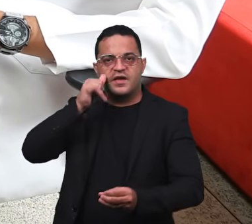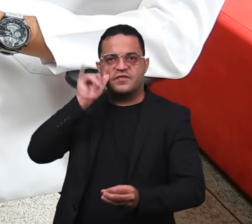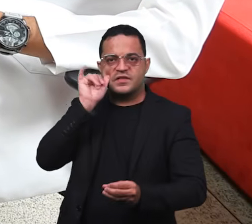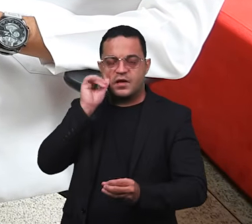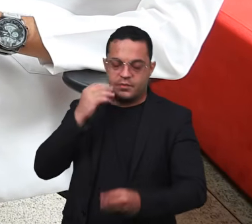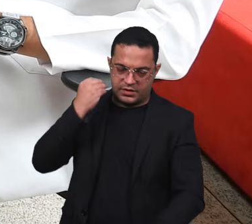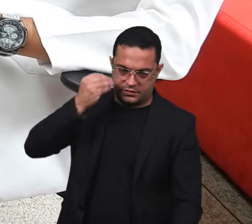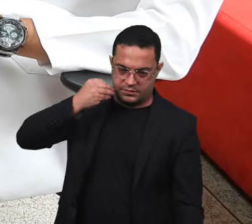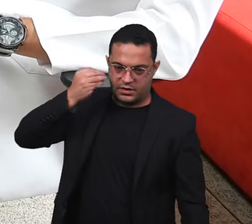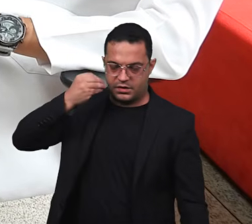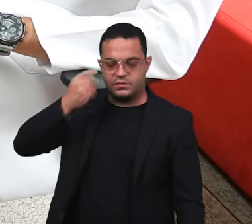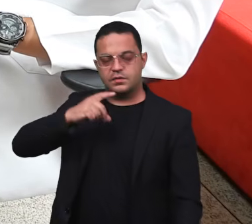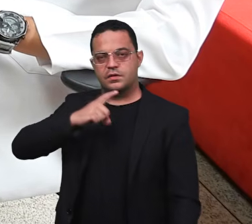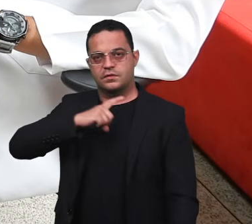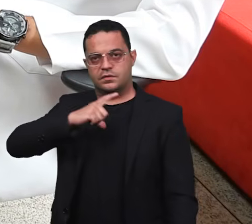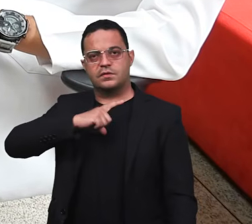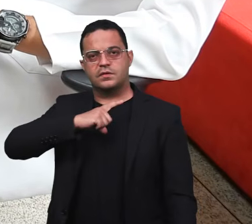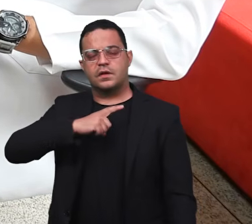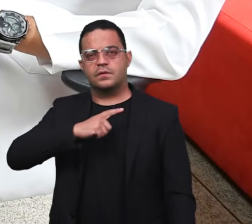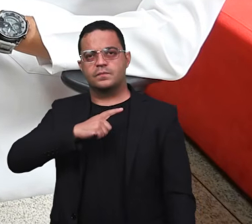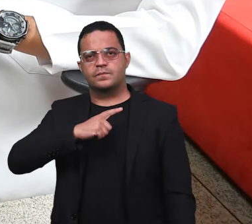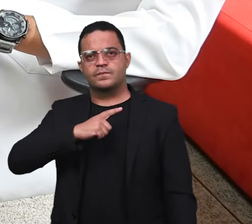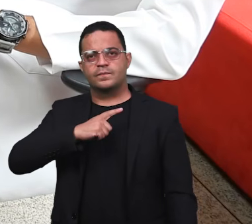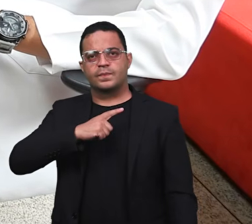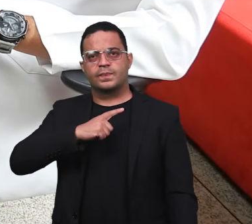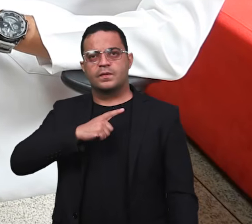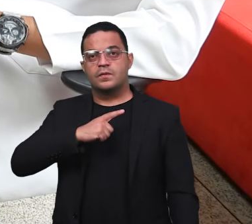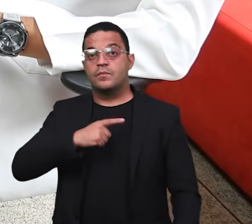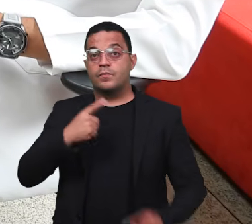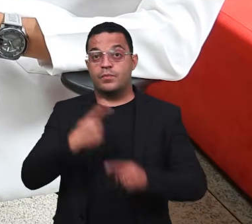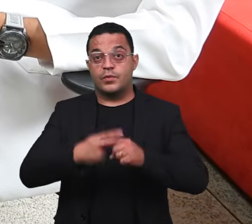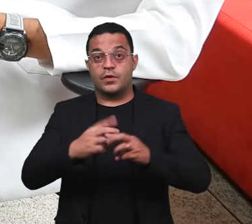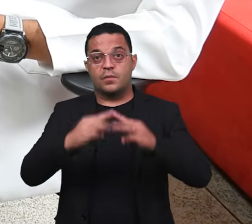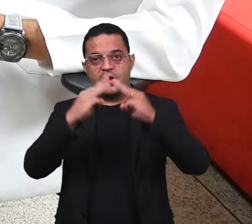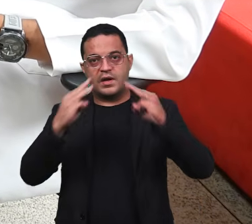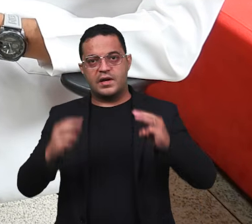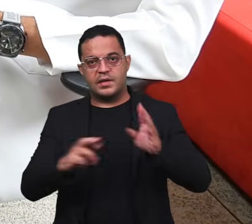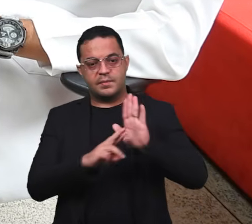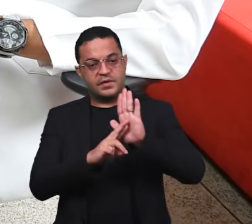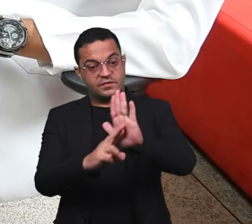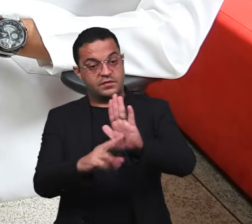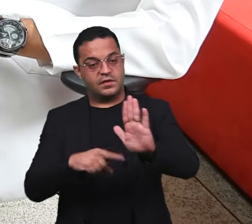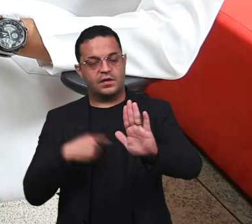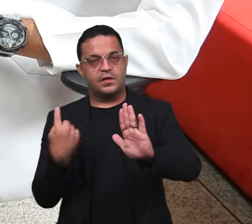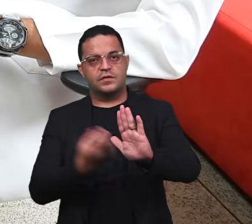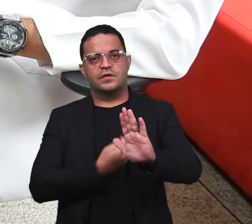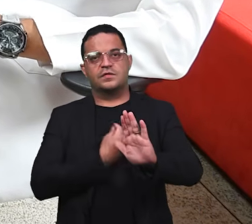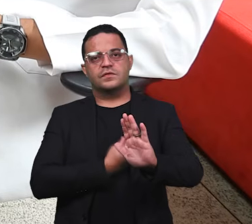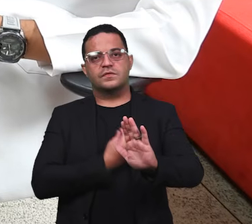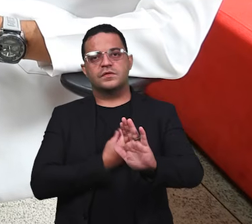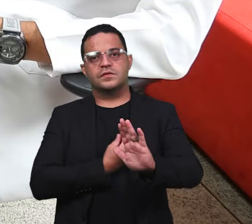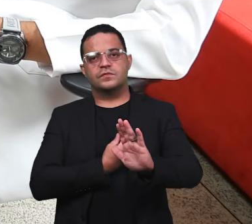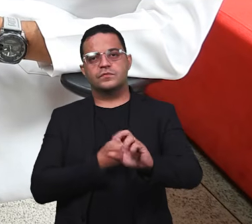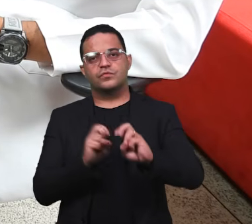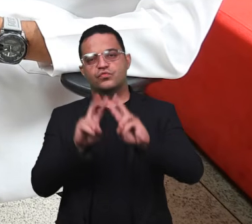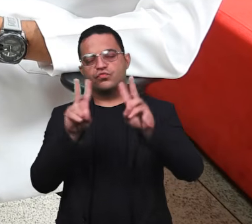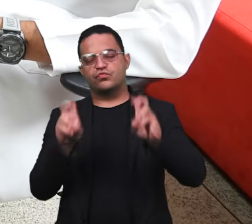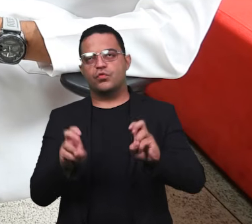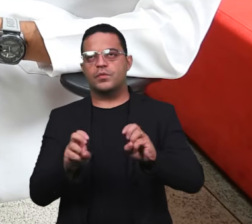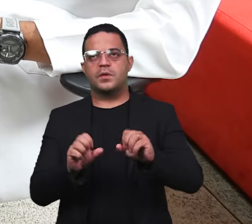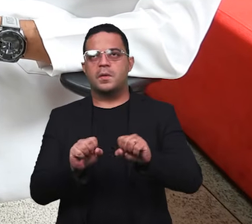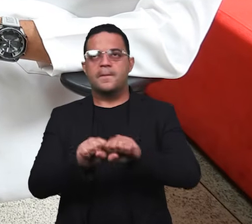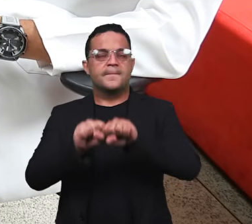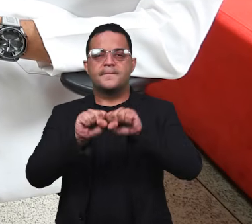Entendemos a nossa experiência de forma espiritual, do que representa o Manaim em nossas vidas hoje, né, com relação aos seminários,